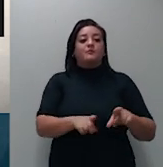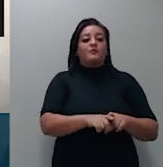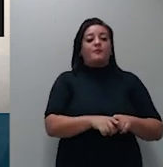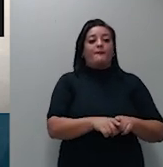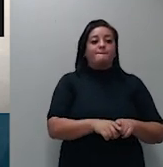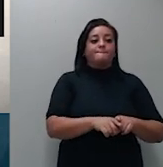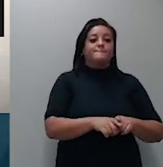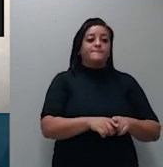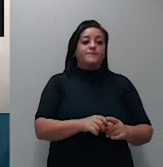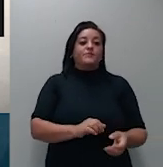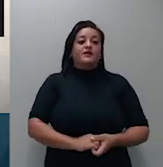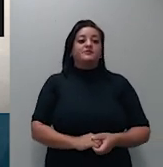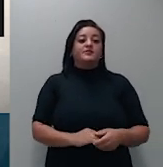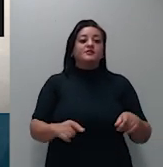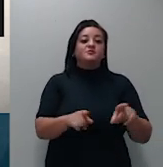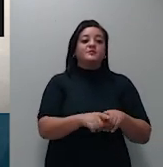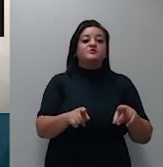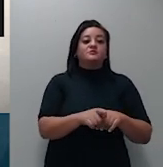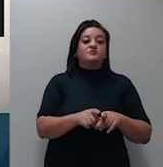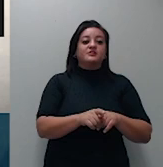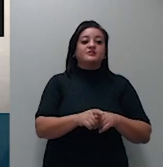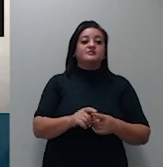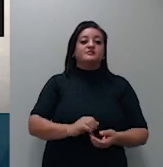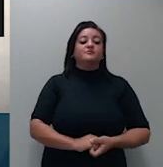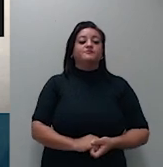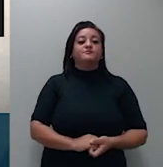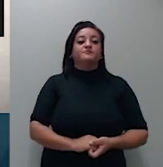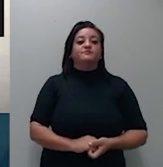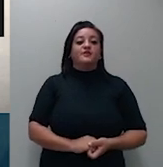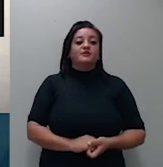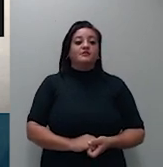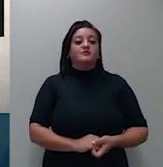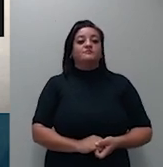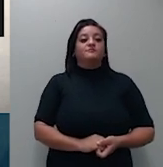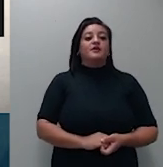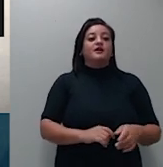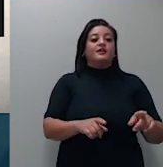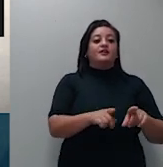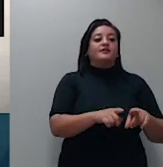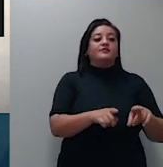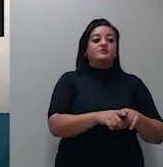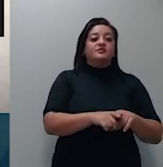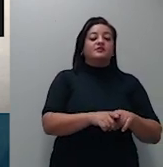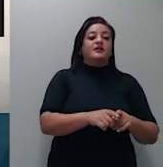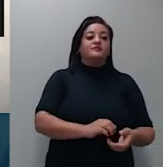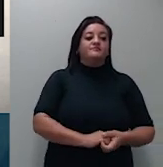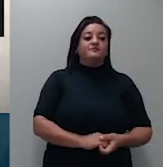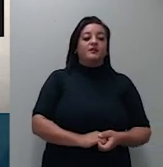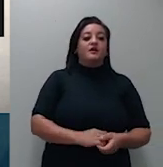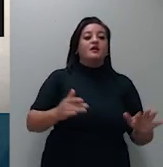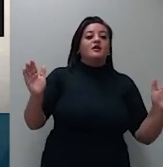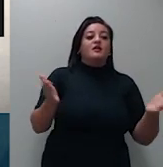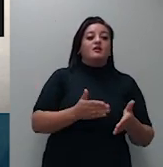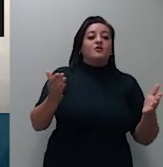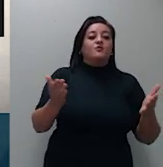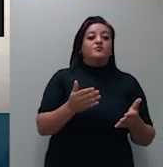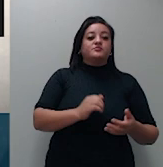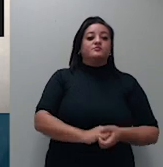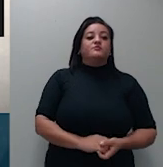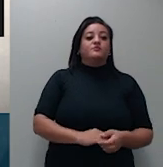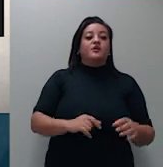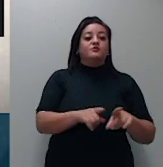especifica como Aliás reconheceram na inicial da ação táxi portanto agora neste de segurança de